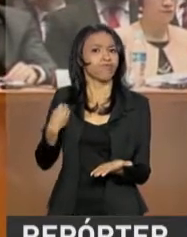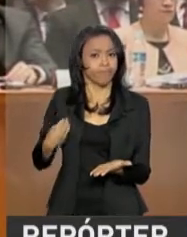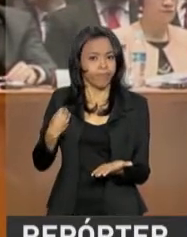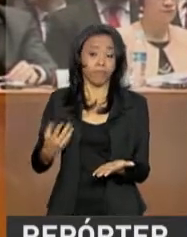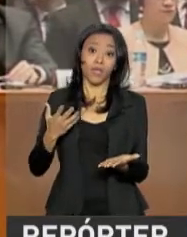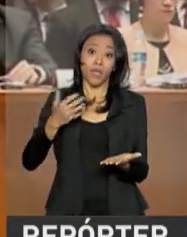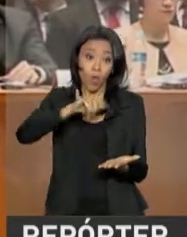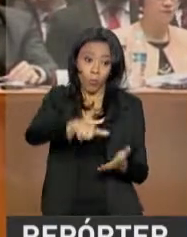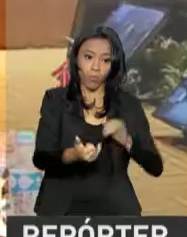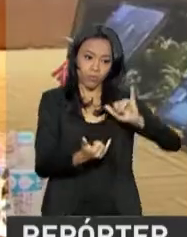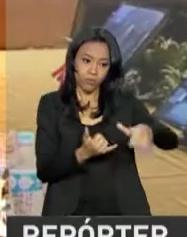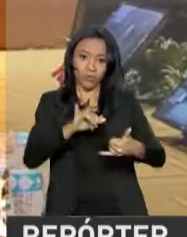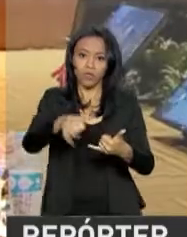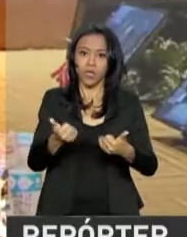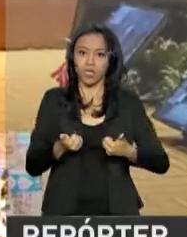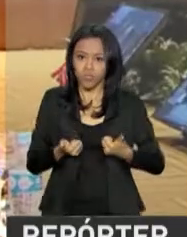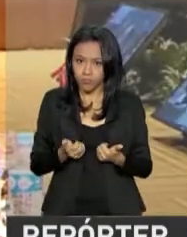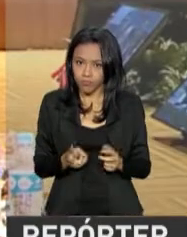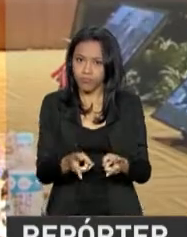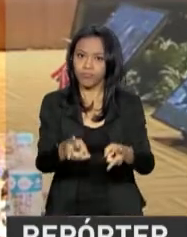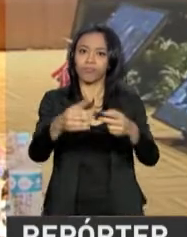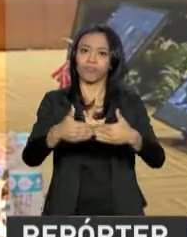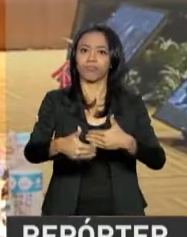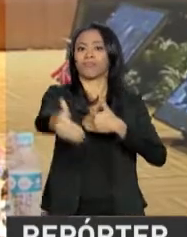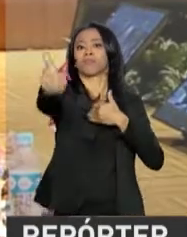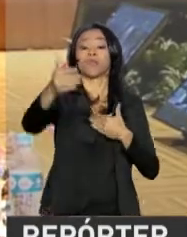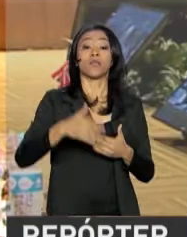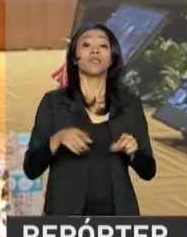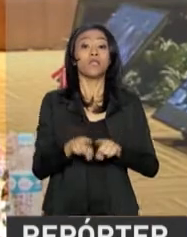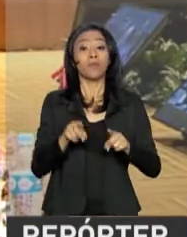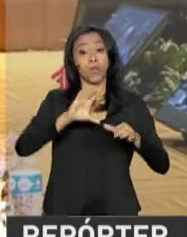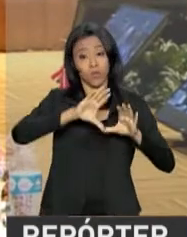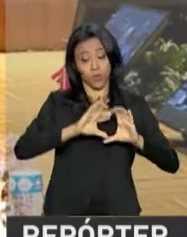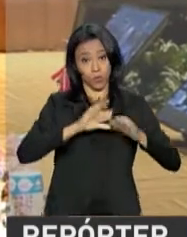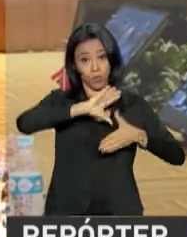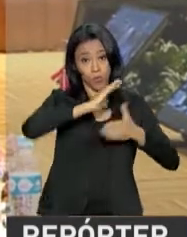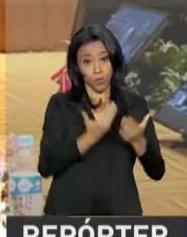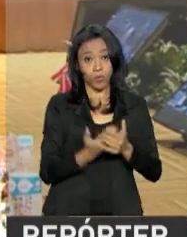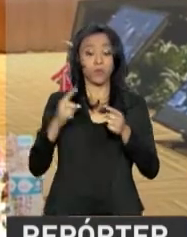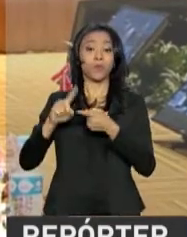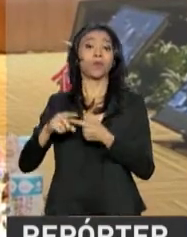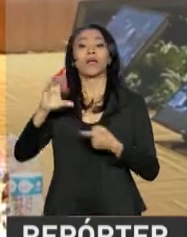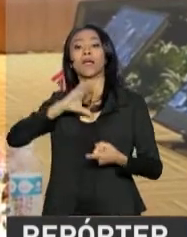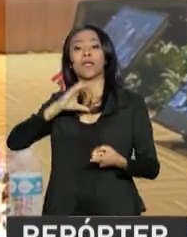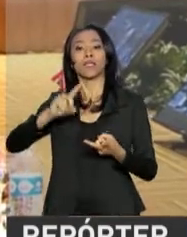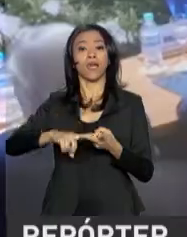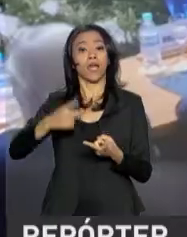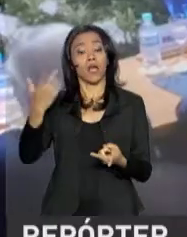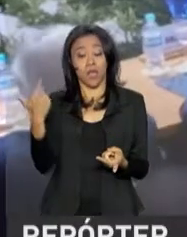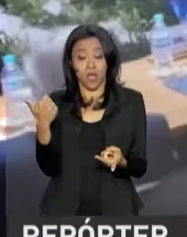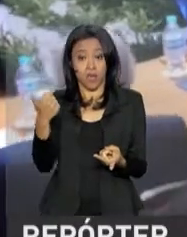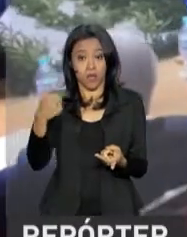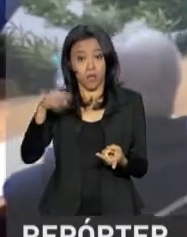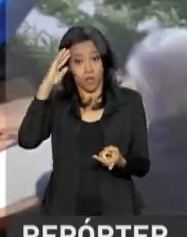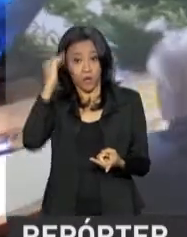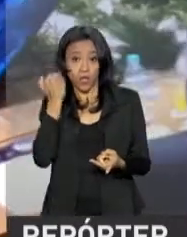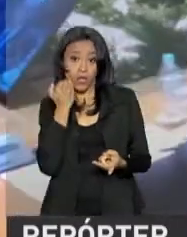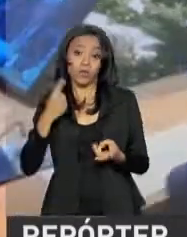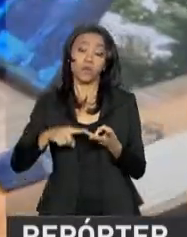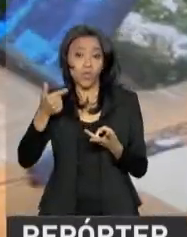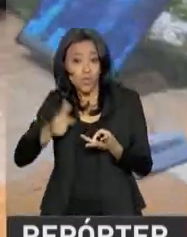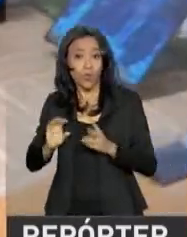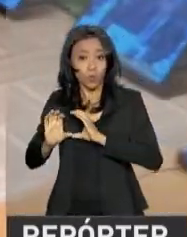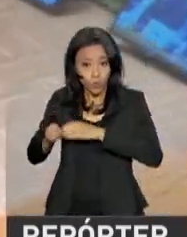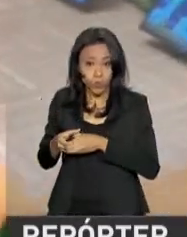de negócios o mercosul também está em negociação com o canadá coréia do sul e com heath tá bloco formado por países